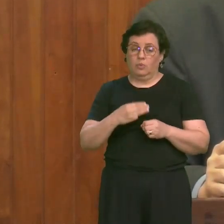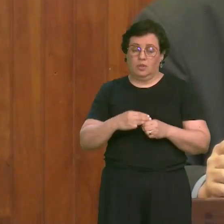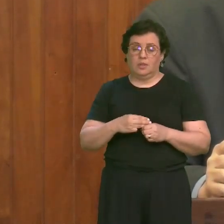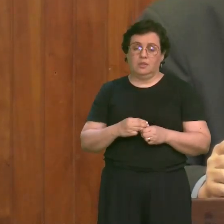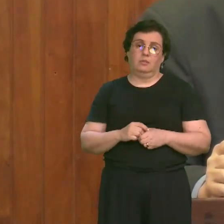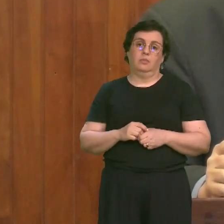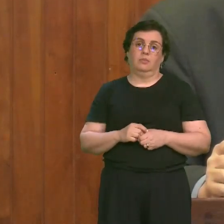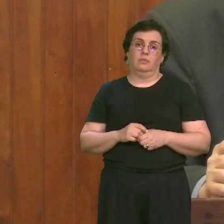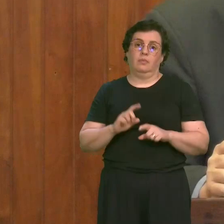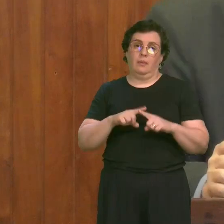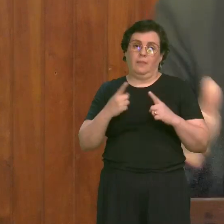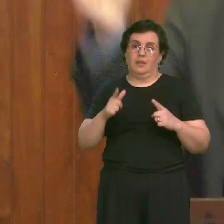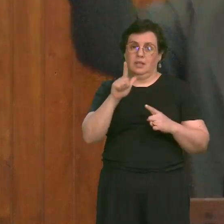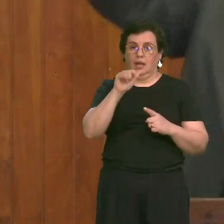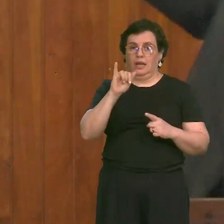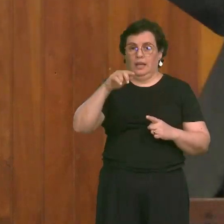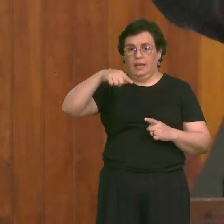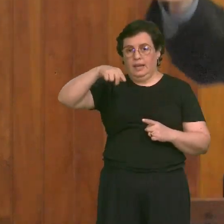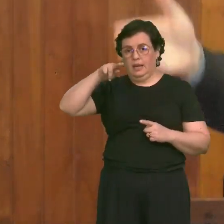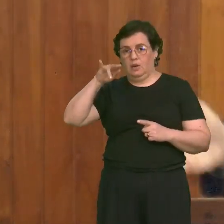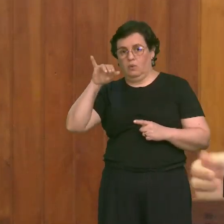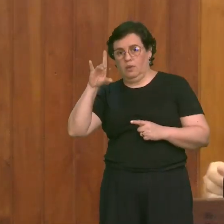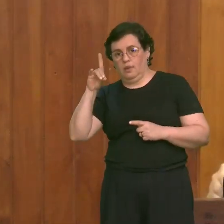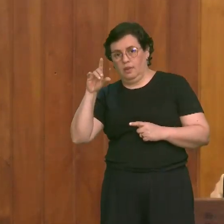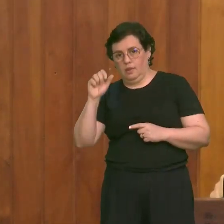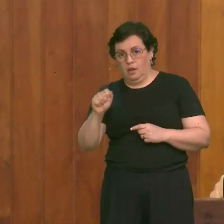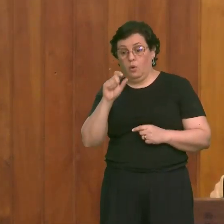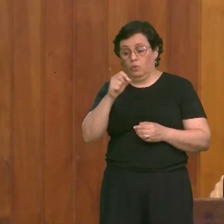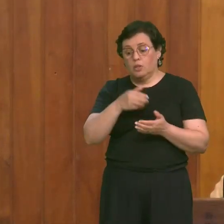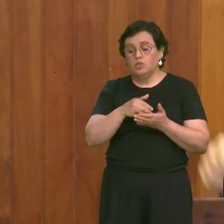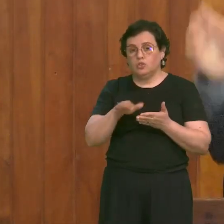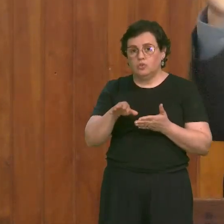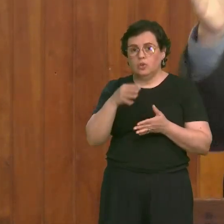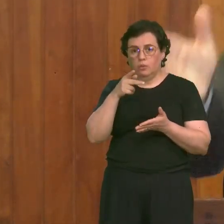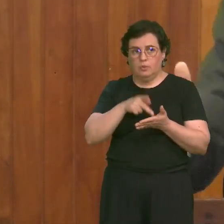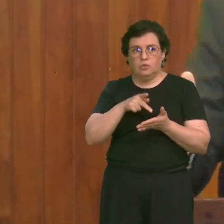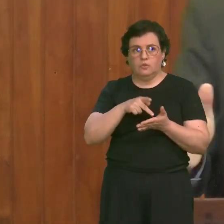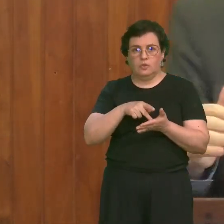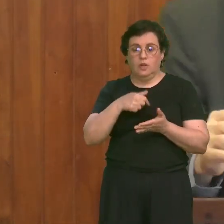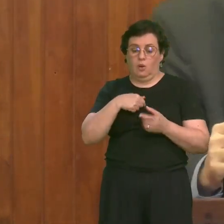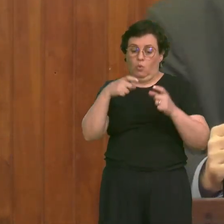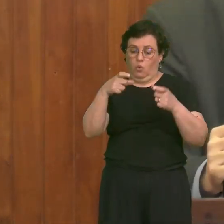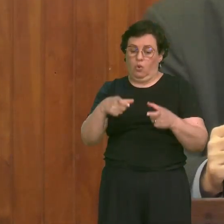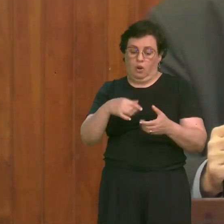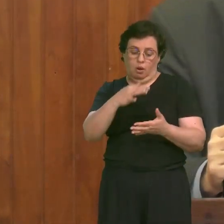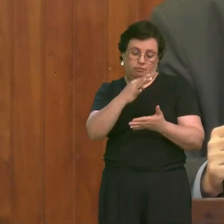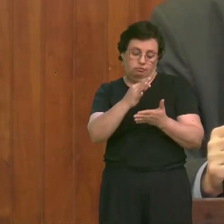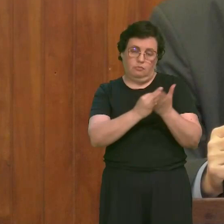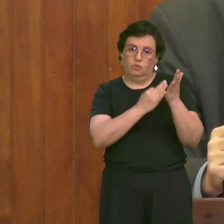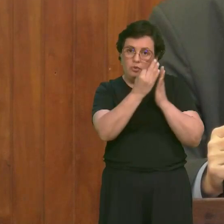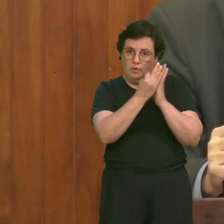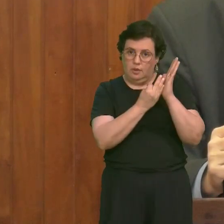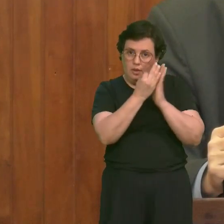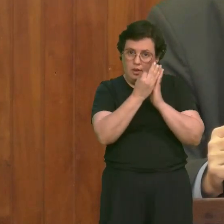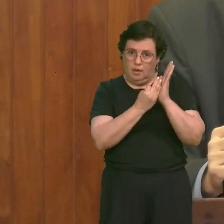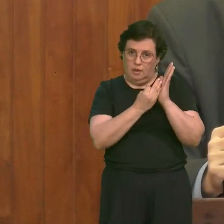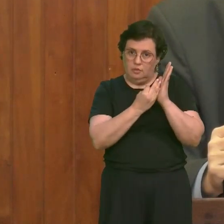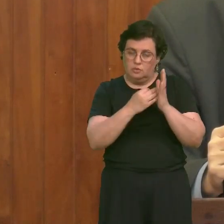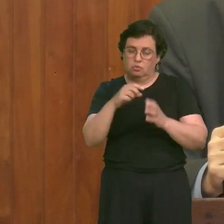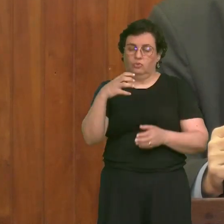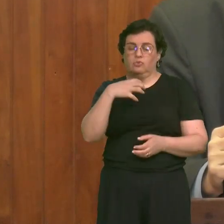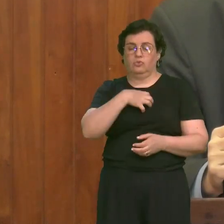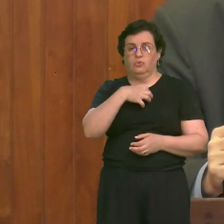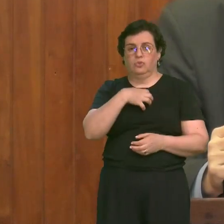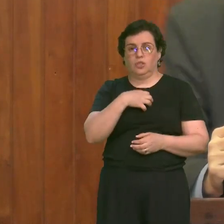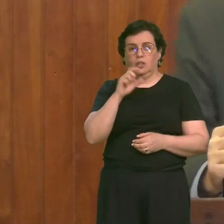arrecadação o líquido da corrente a receita líquida corrente do município eu vou colocar isso no texto de lei de forma